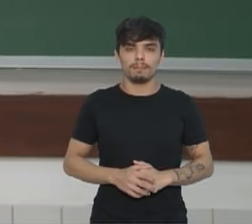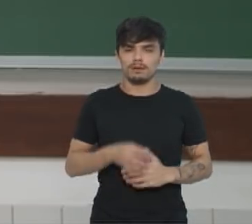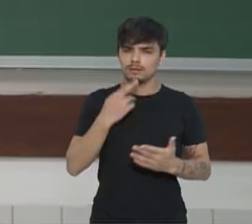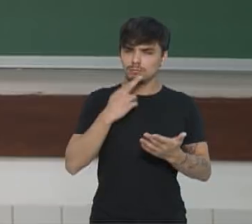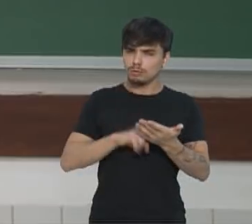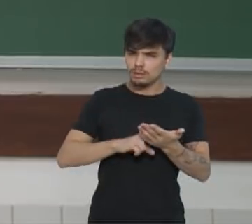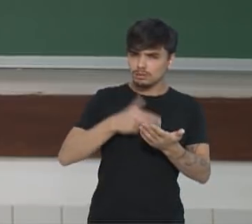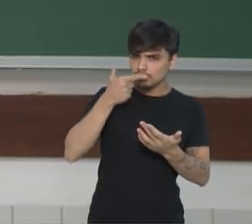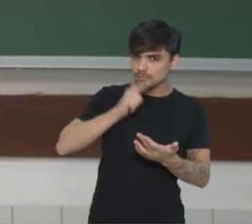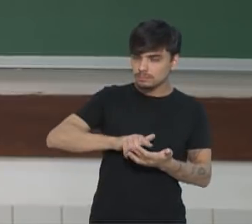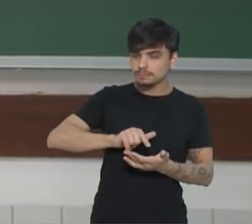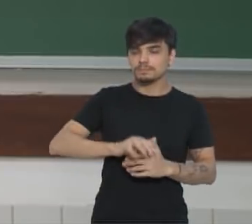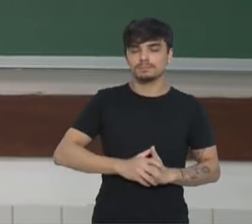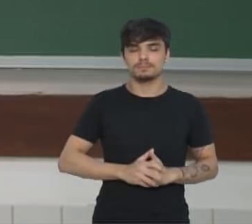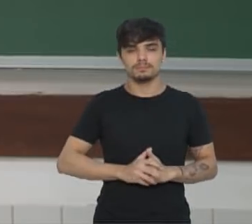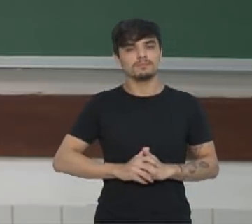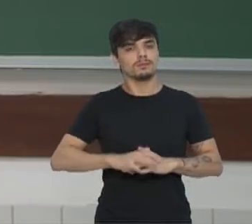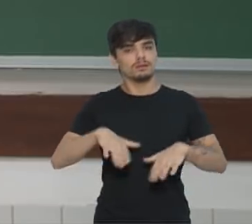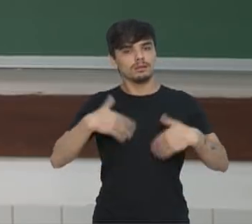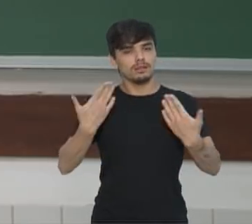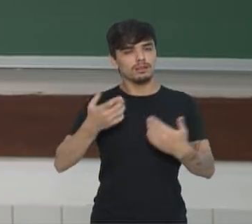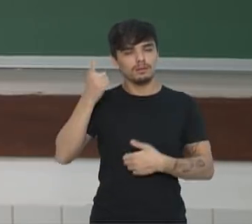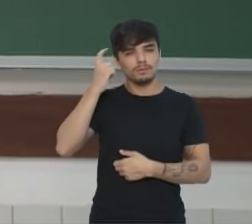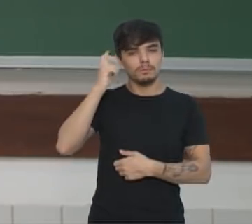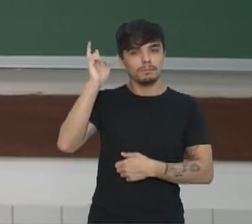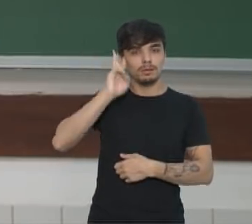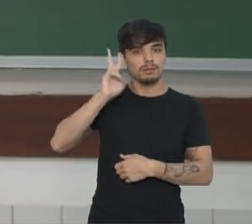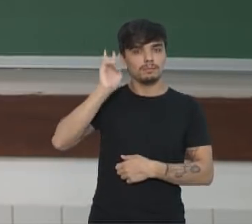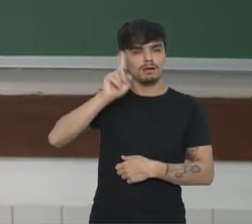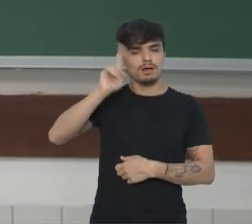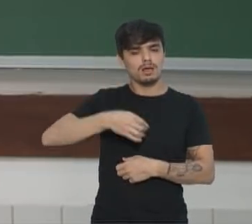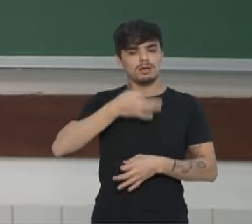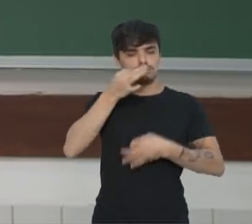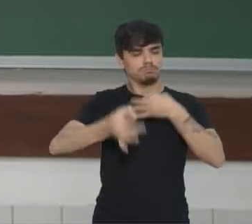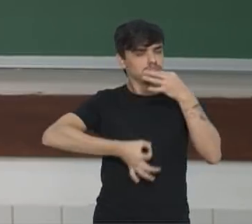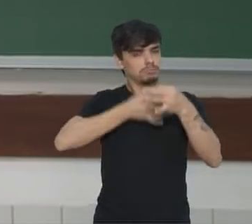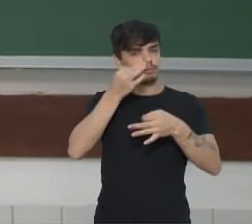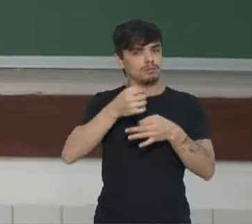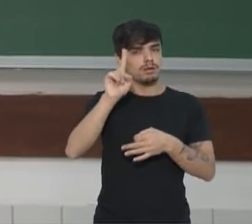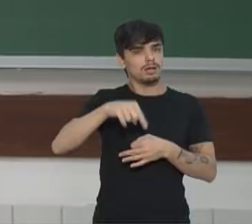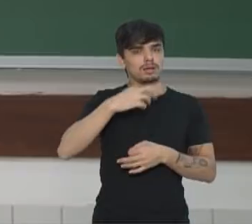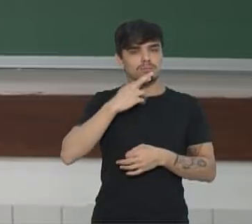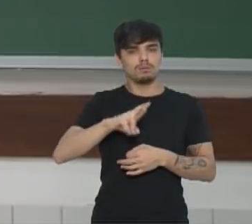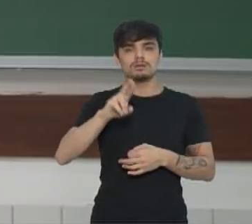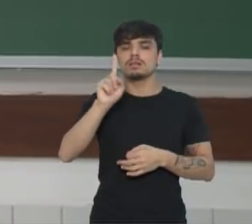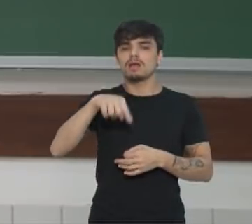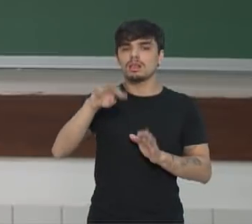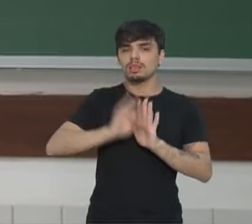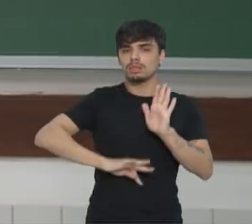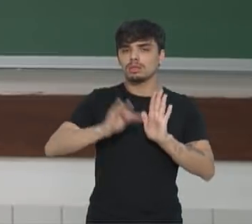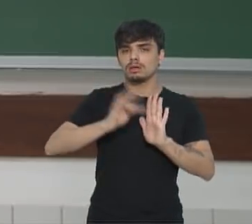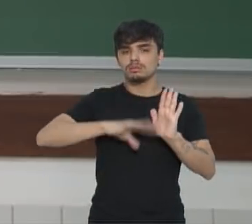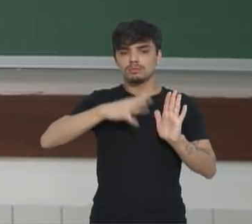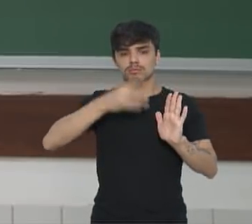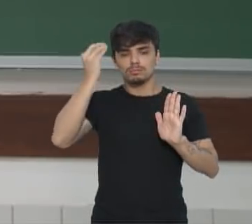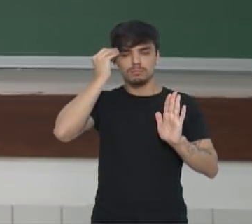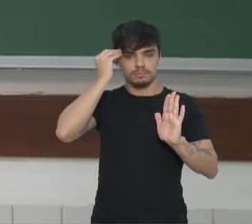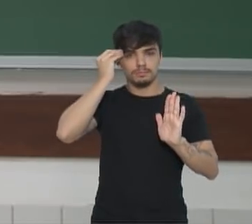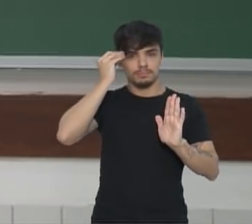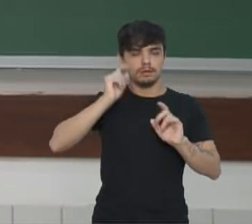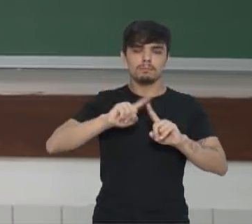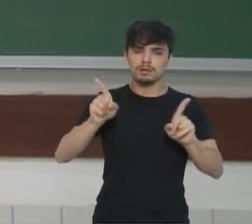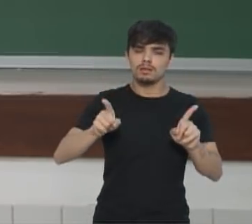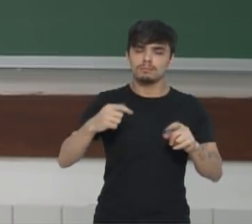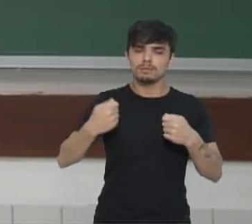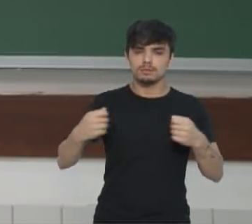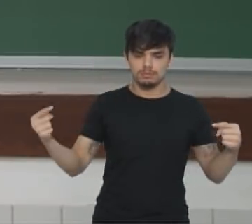Respondido, meus alunos. Então, pessoal, vamos lembrar que isso aqui é uma questão discursiva, a resposta é um texto que você faz livremente, mas alguns pontos você tem